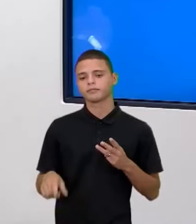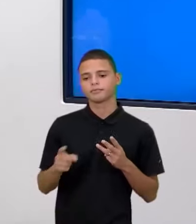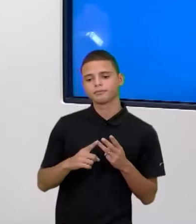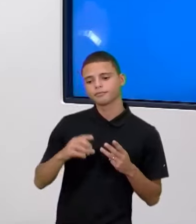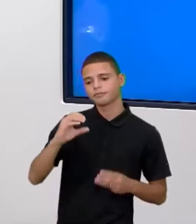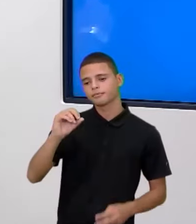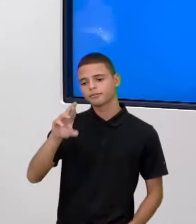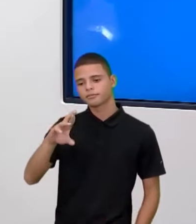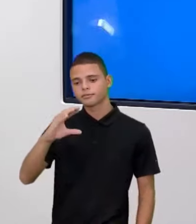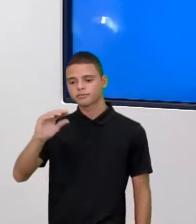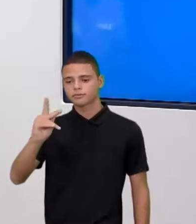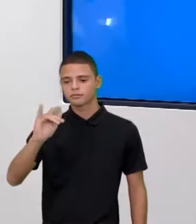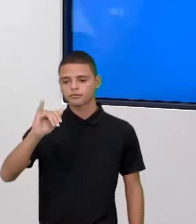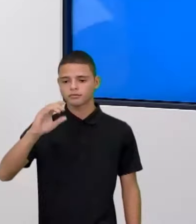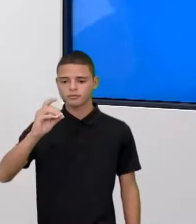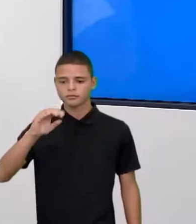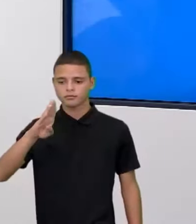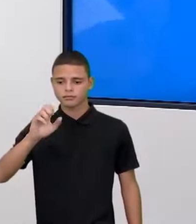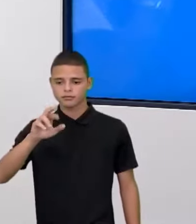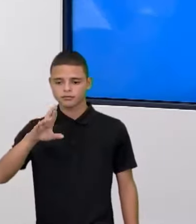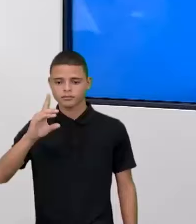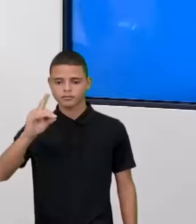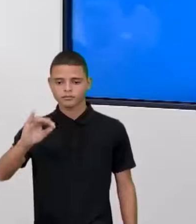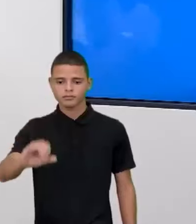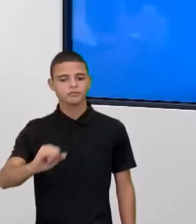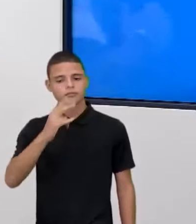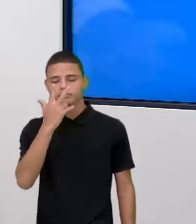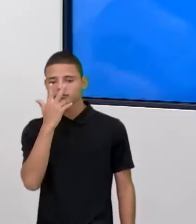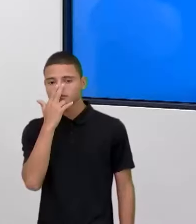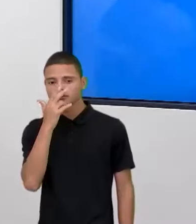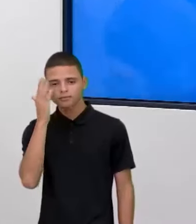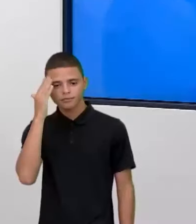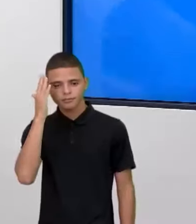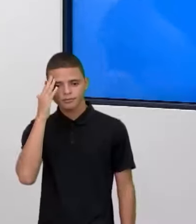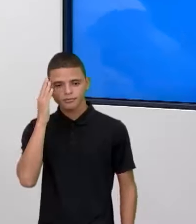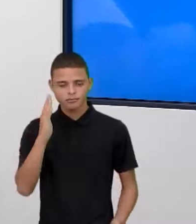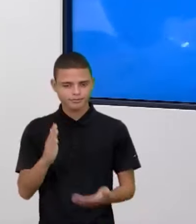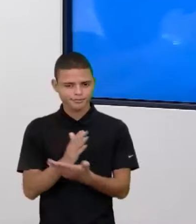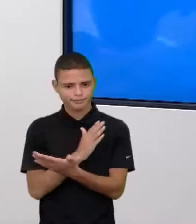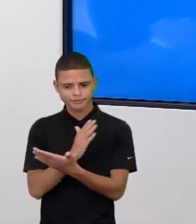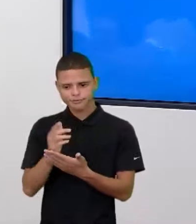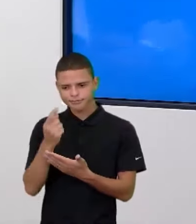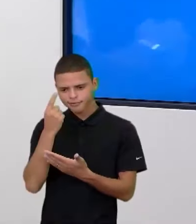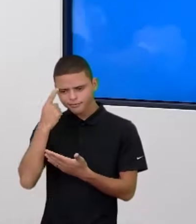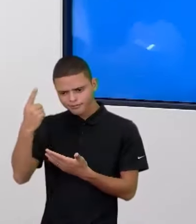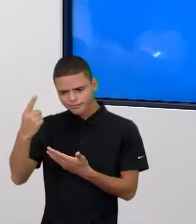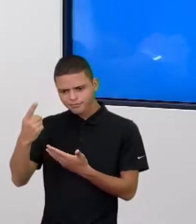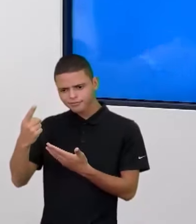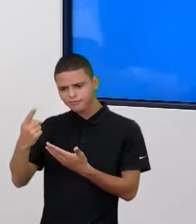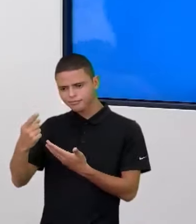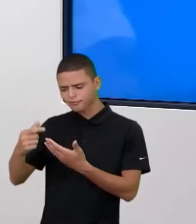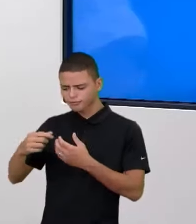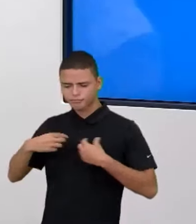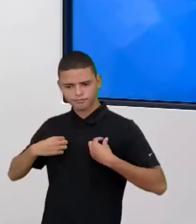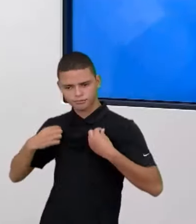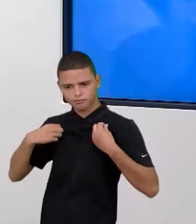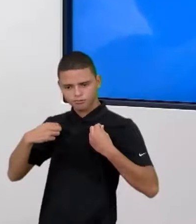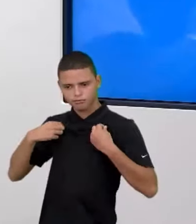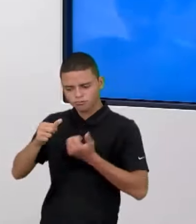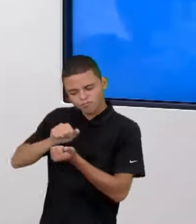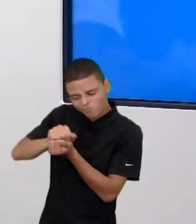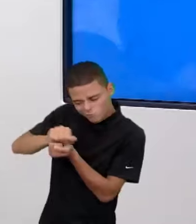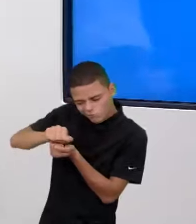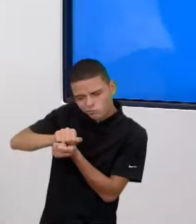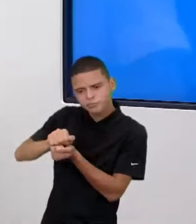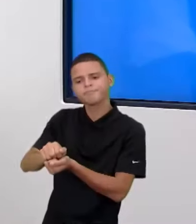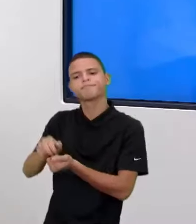tipo uma... Deixa eu pensar aqui. Aquelas tábuas de lavar roupa e você produz som com elas. O rockabilly